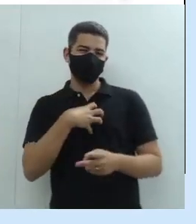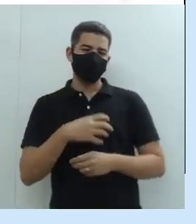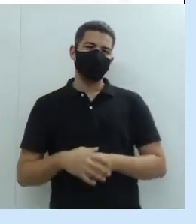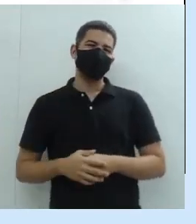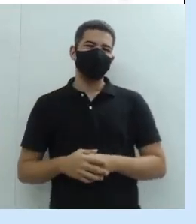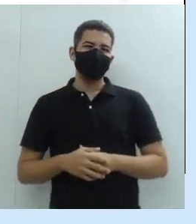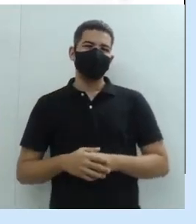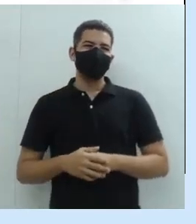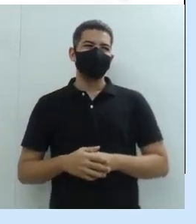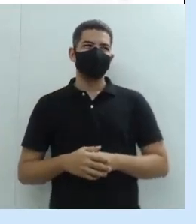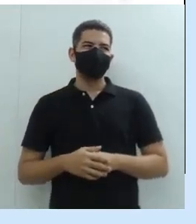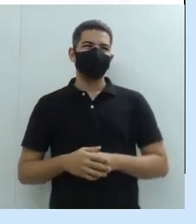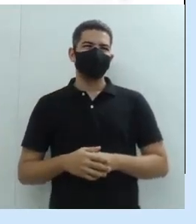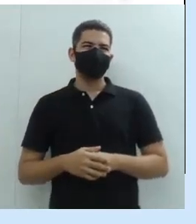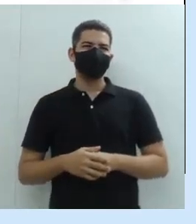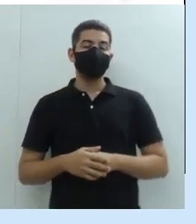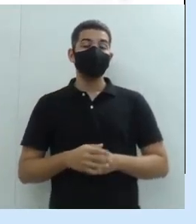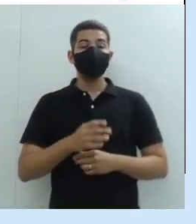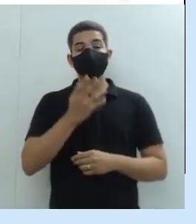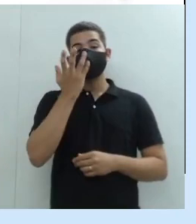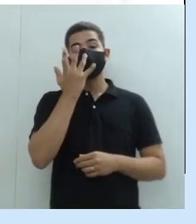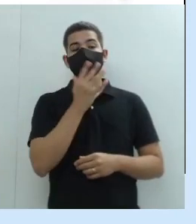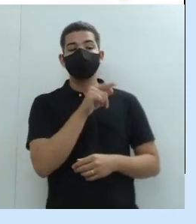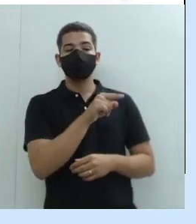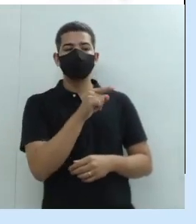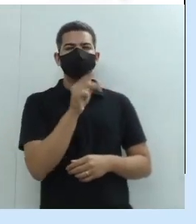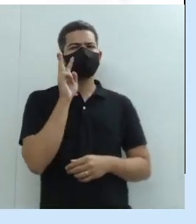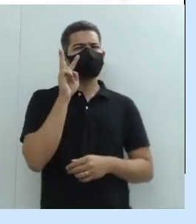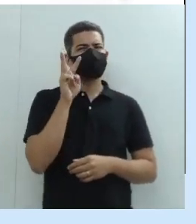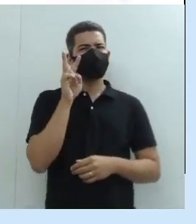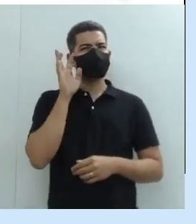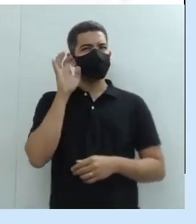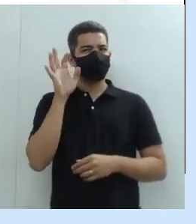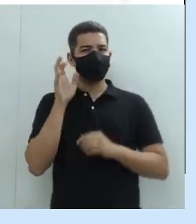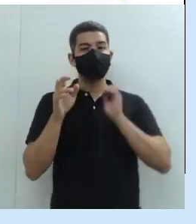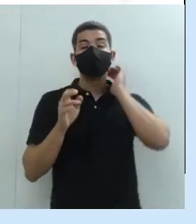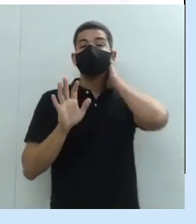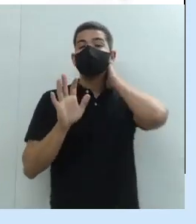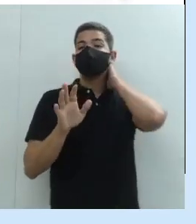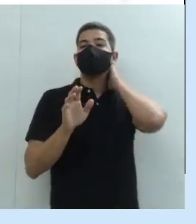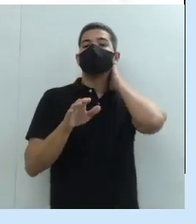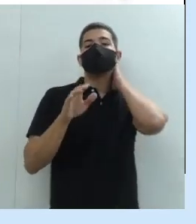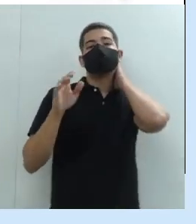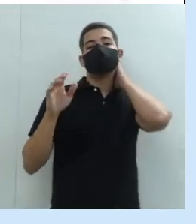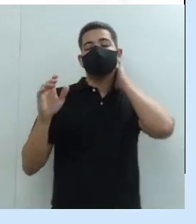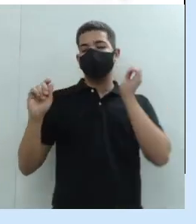Porque a criança interpretou de uma forma, mas na verdade a placa,